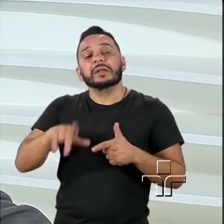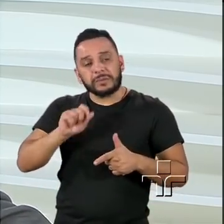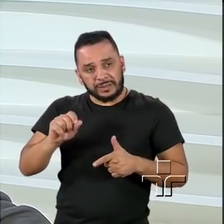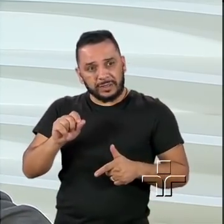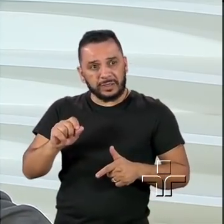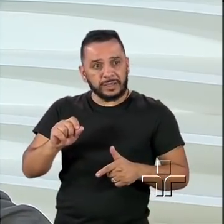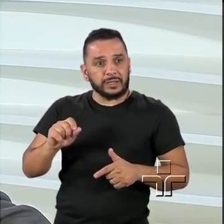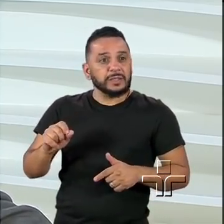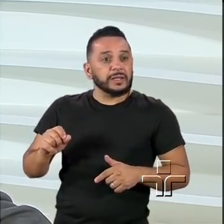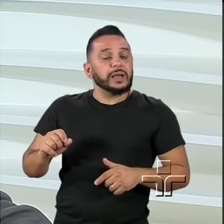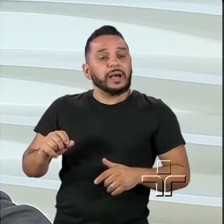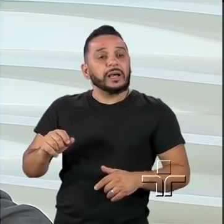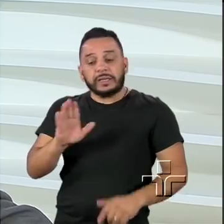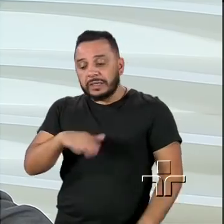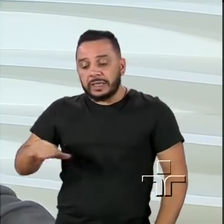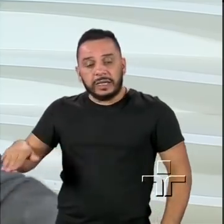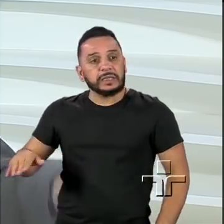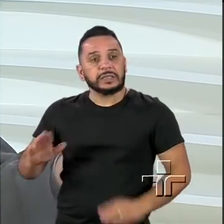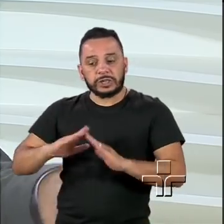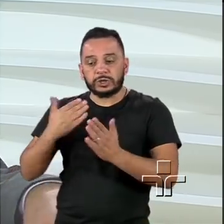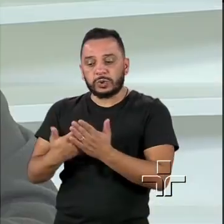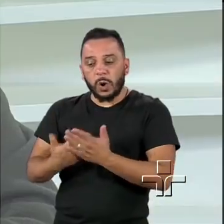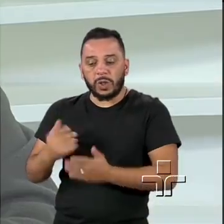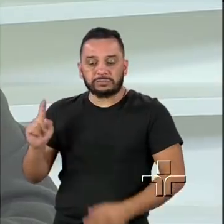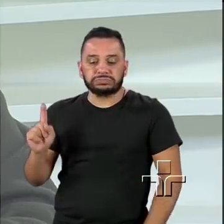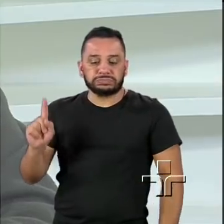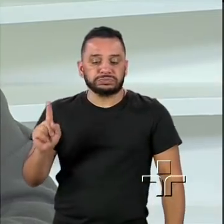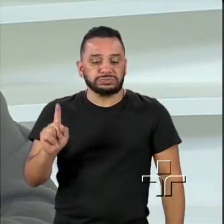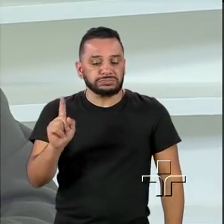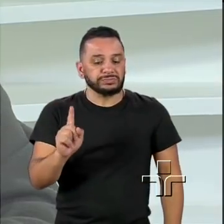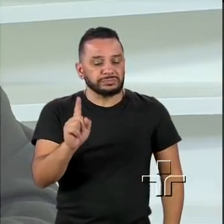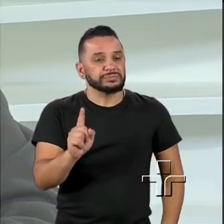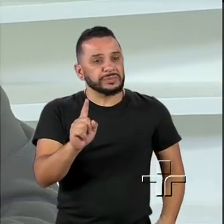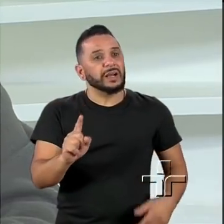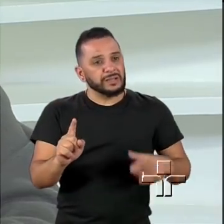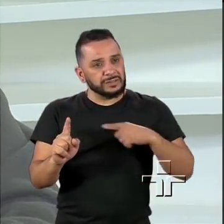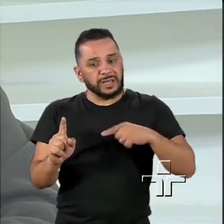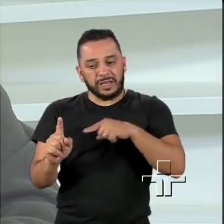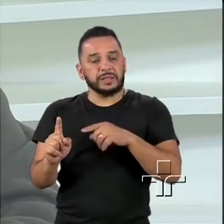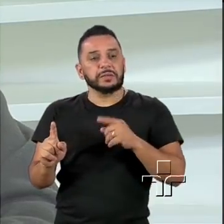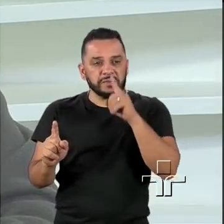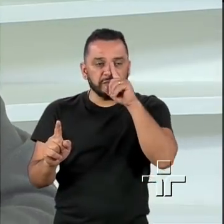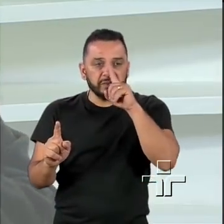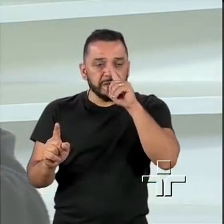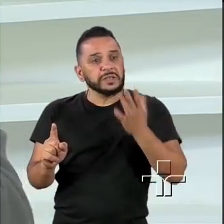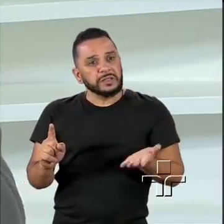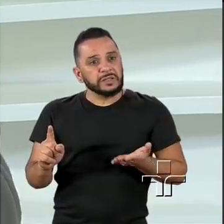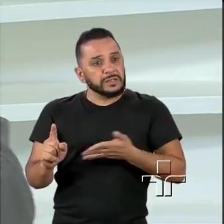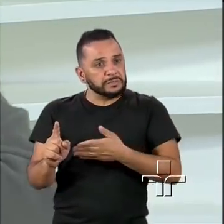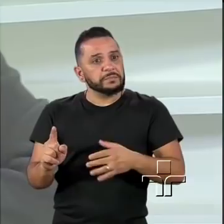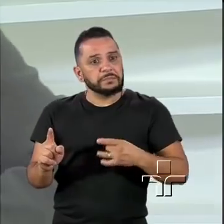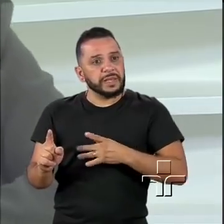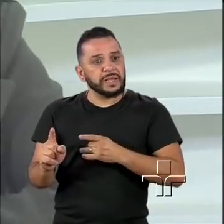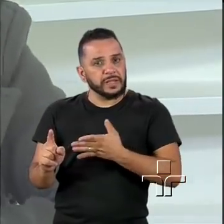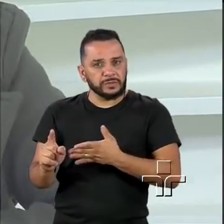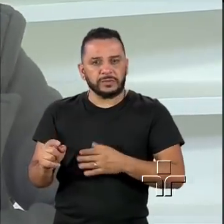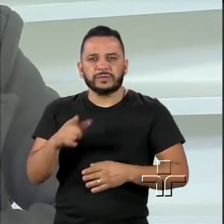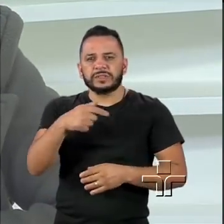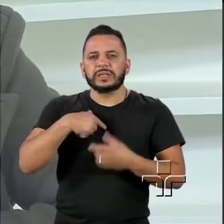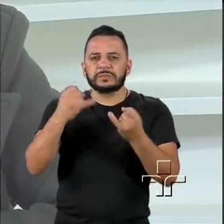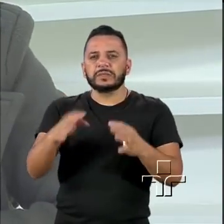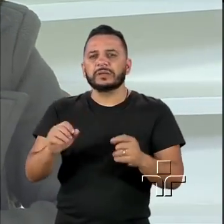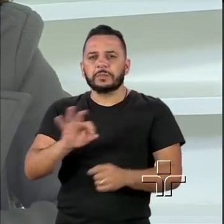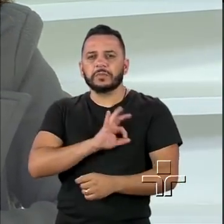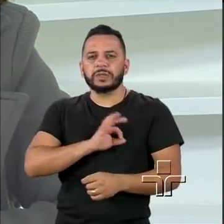estar voltando da escola, da garota voltando da escola, Ministro, enfim. é a segunda Aqui vez que nós que o vamos senhor enfrentar. fala em aumentar o efetivo policial nas ruas no estado de São